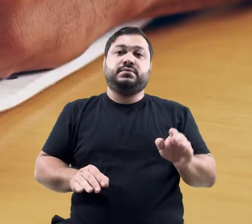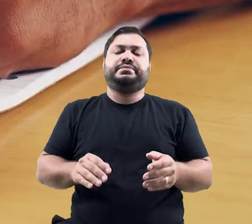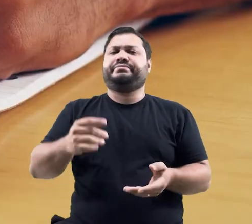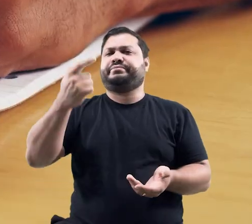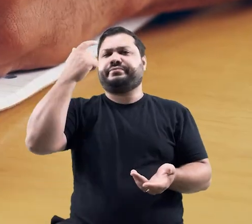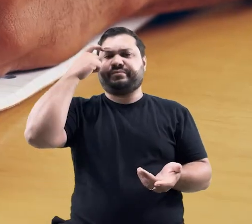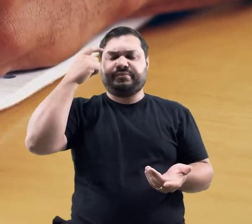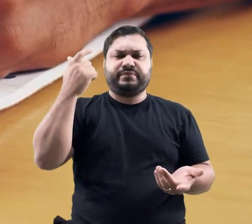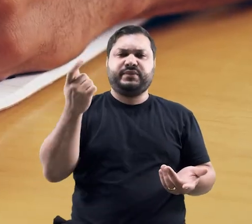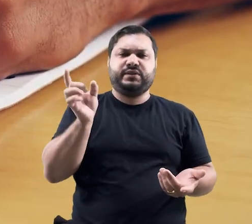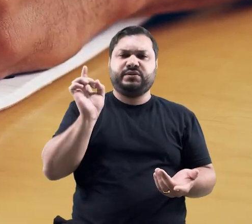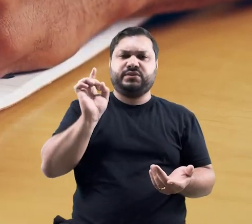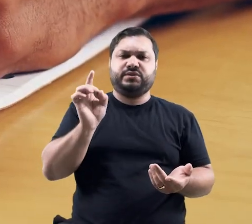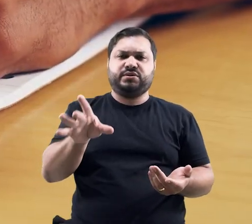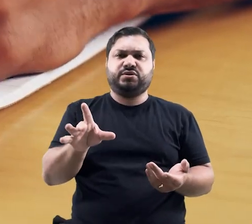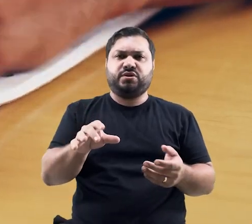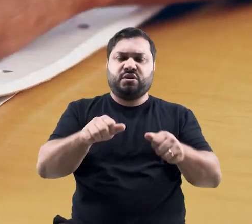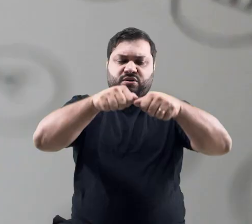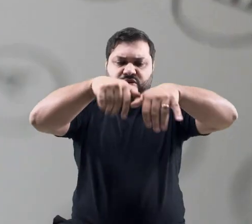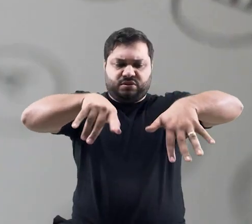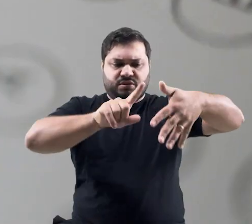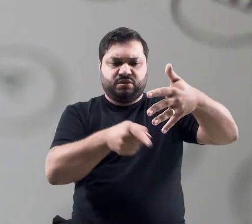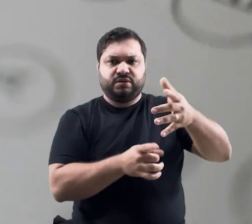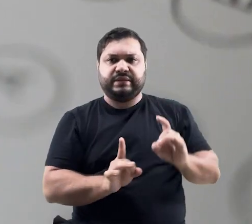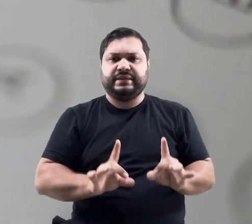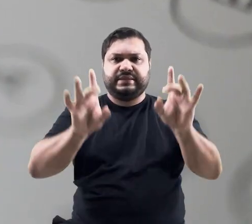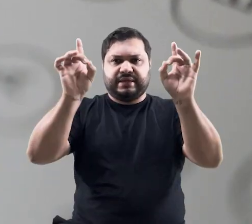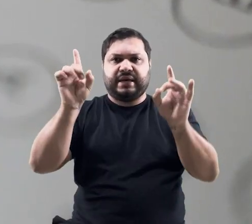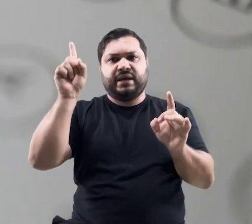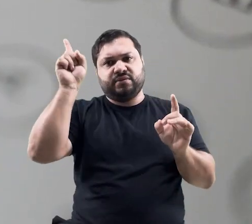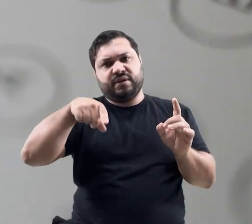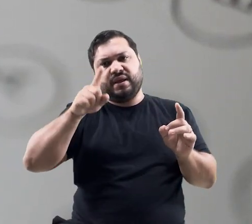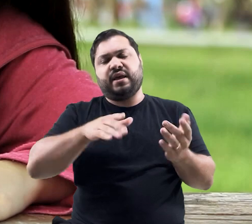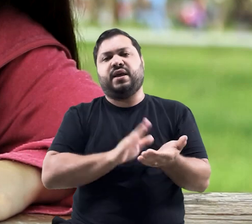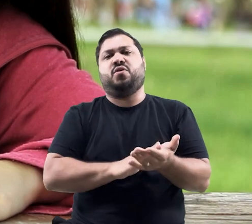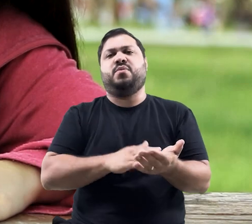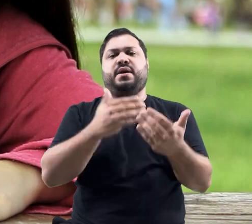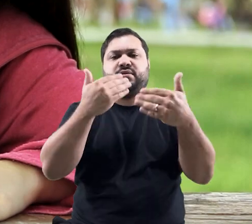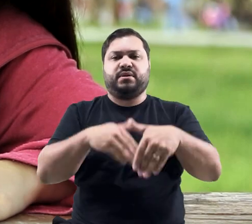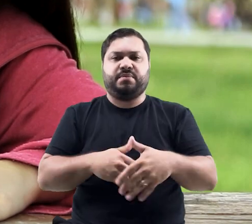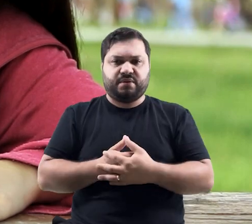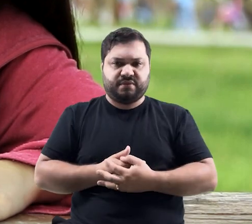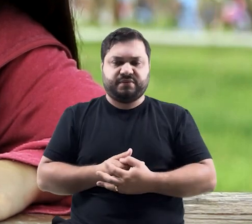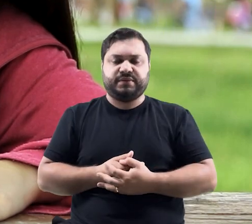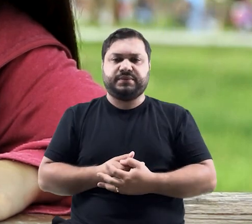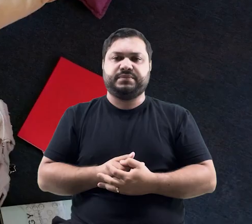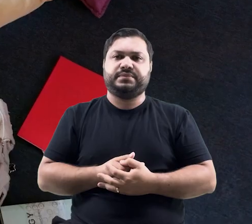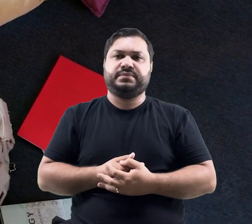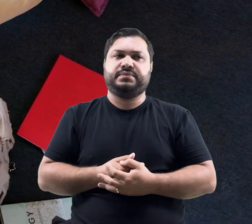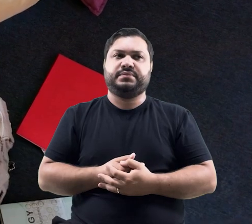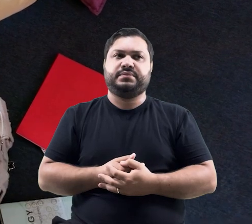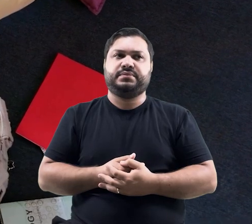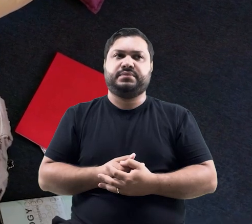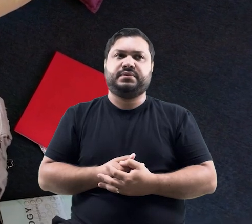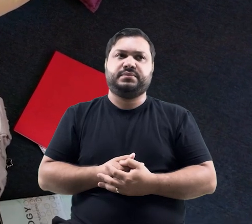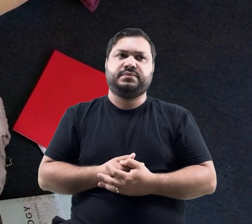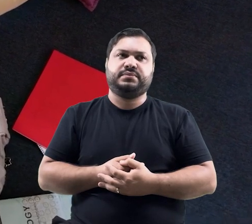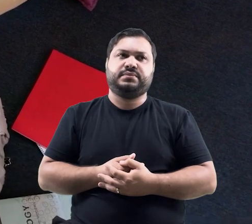candidatos, que acabaram considerando que apenas os subtemas destacados seriam cobrados na prova.